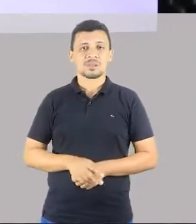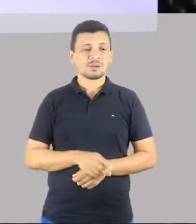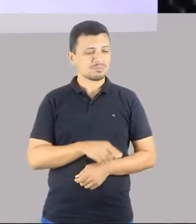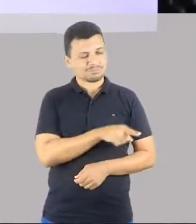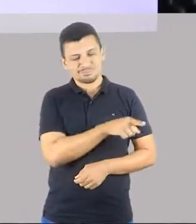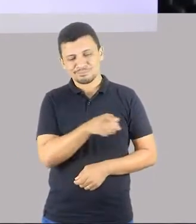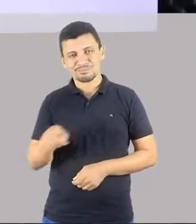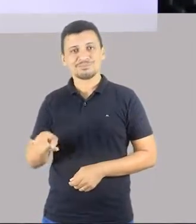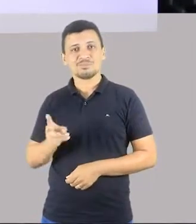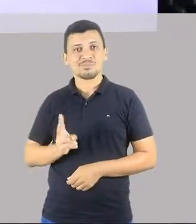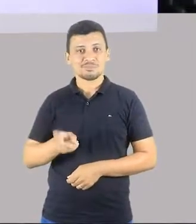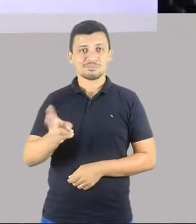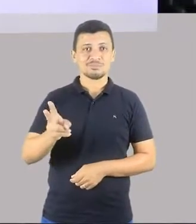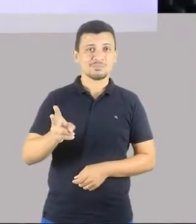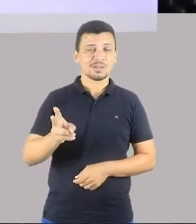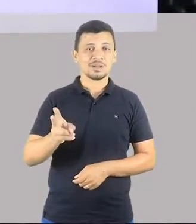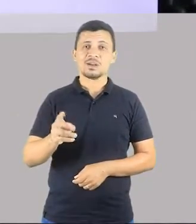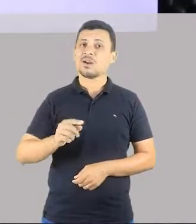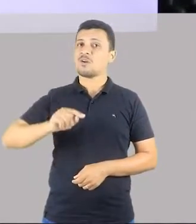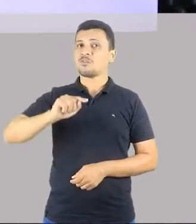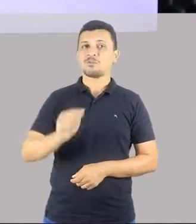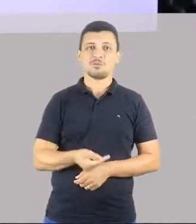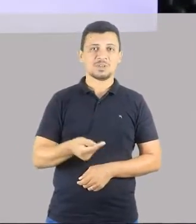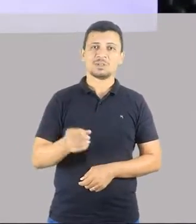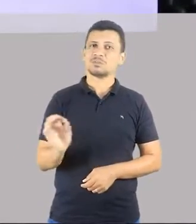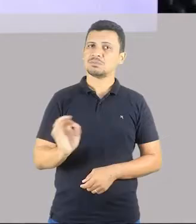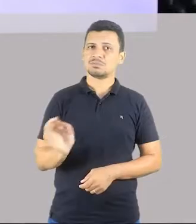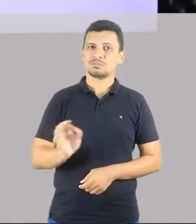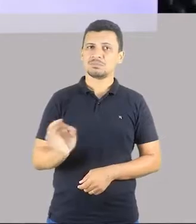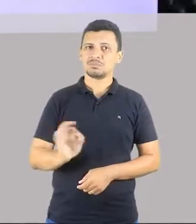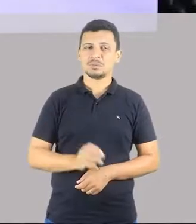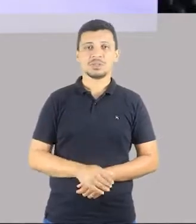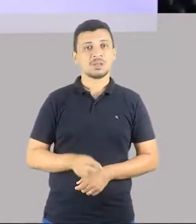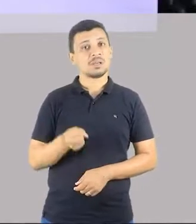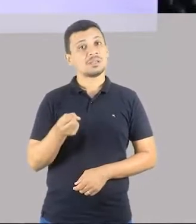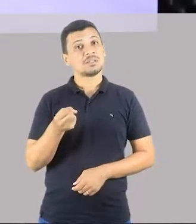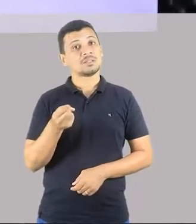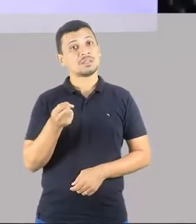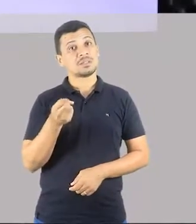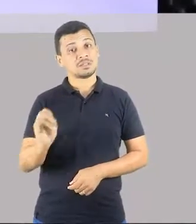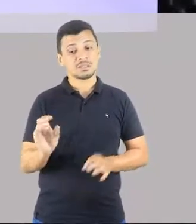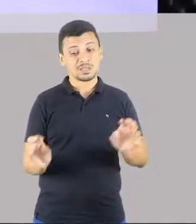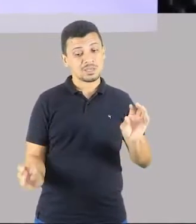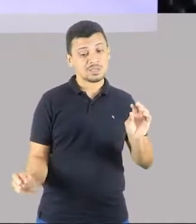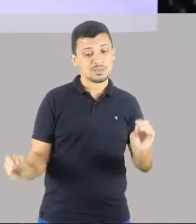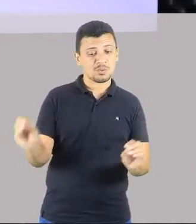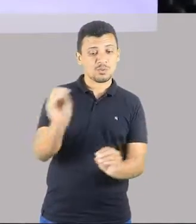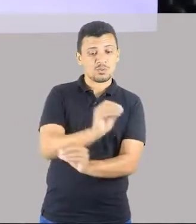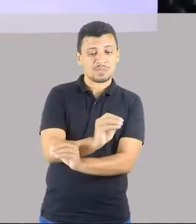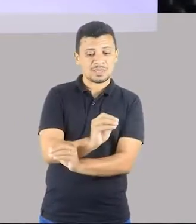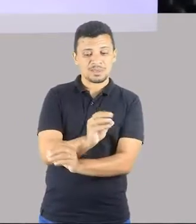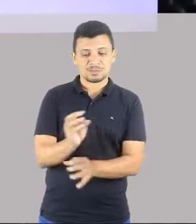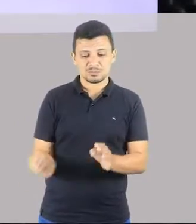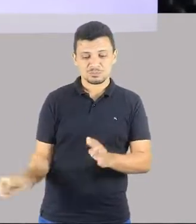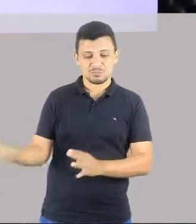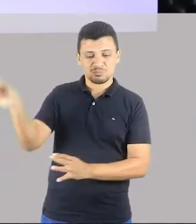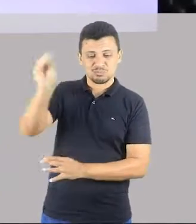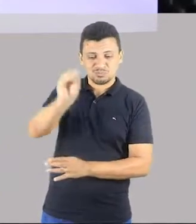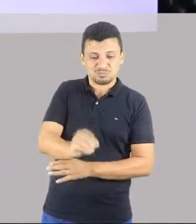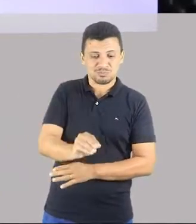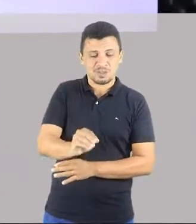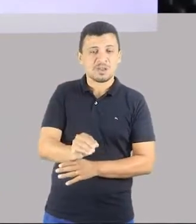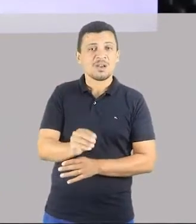essa ordem direta, eu não tenho pontuação obrigatória da vírgula. Agora, se eu começo a mexer nessas estruturas, faço